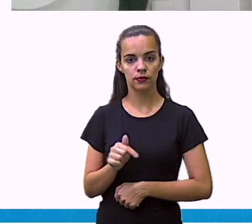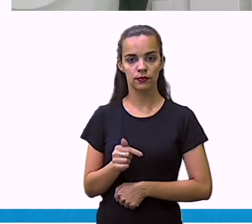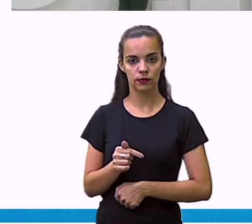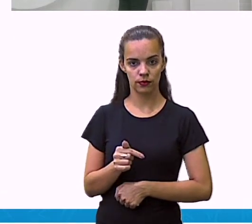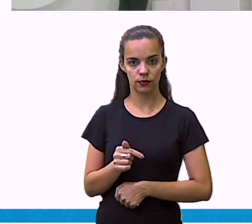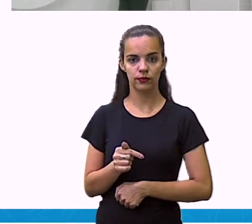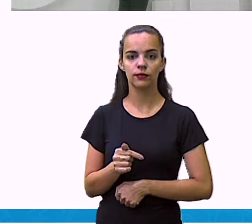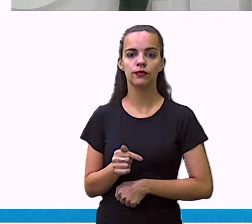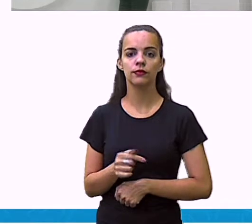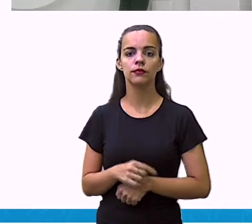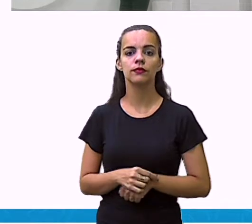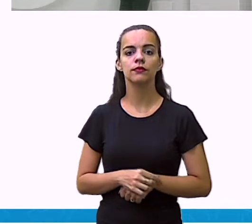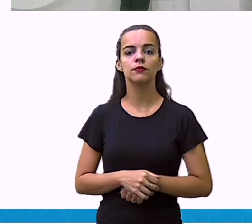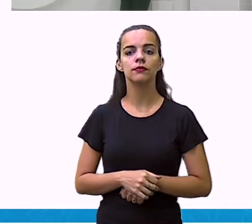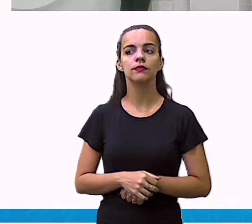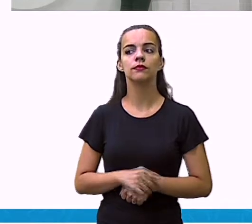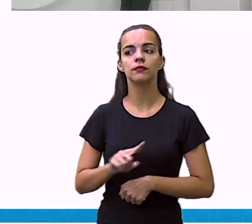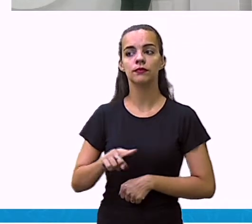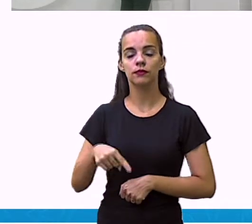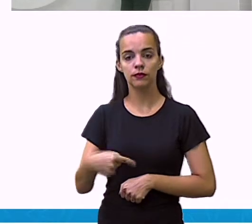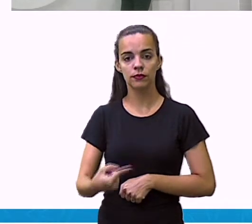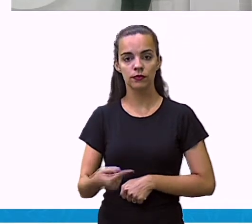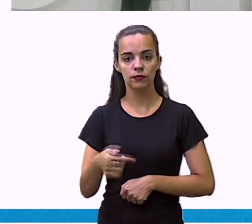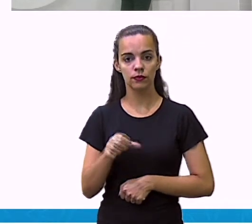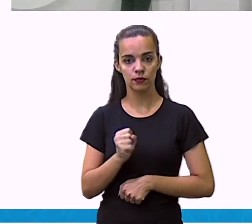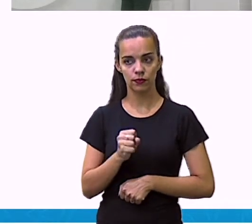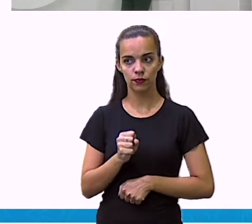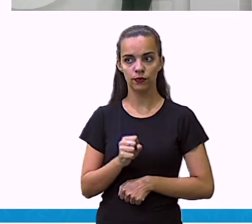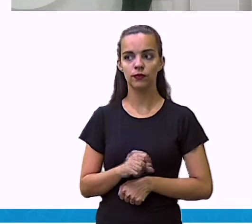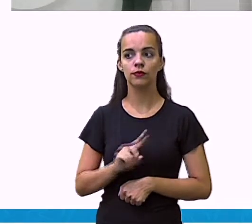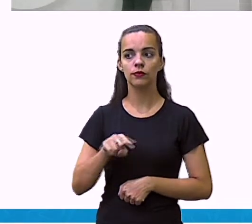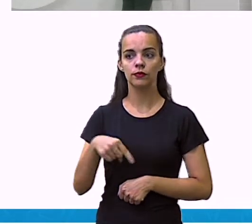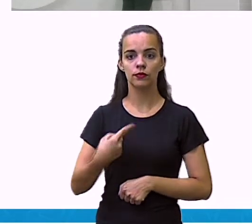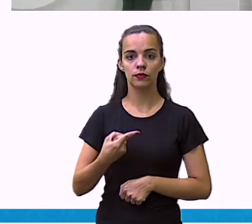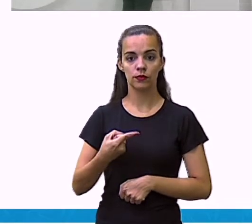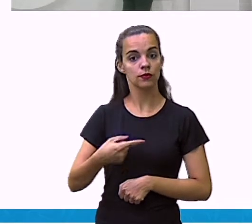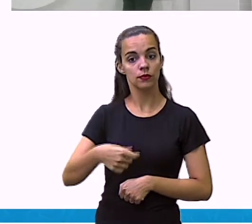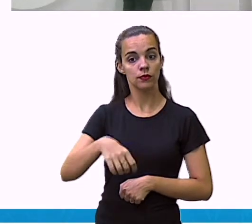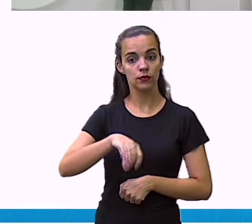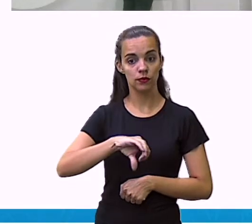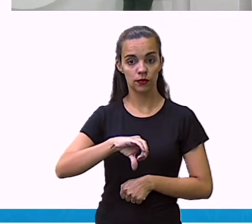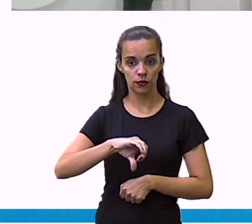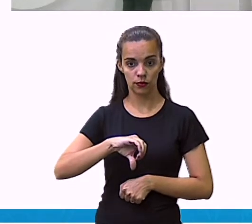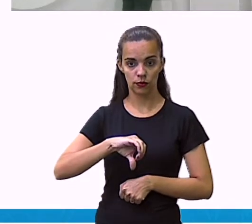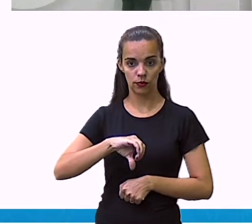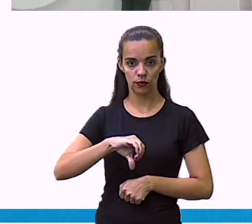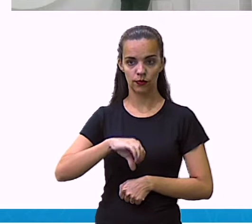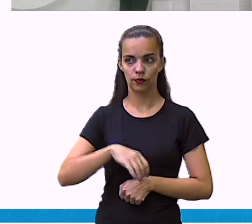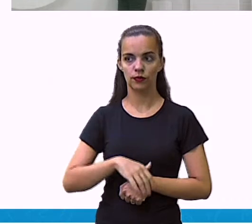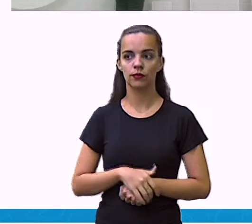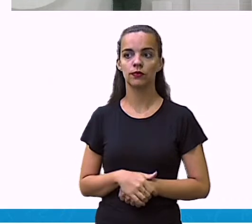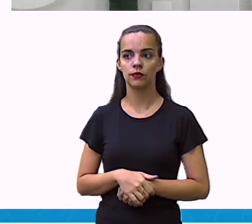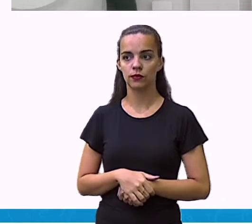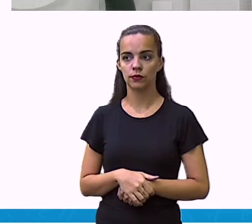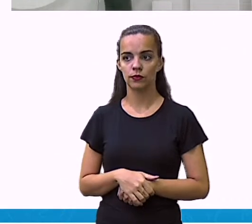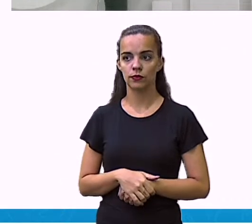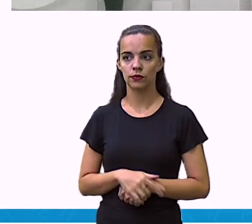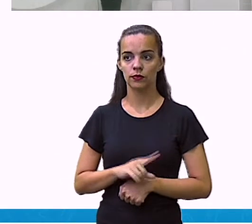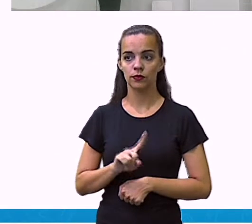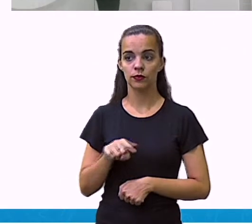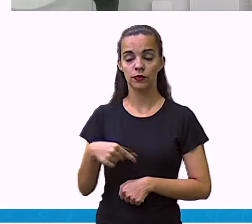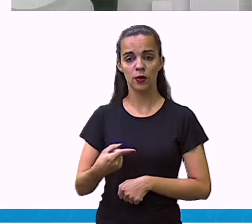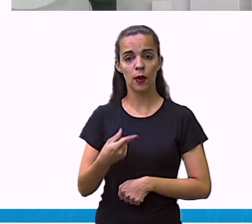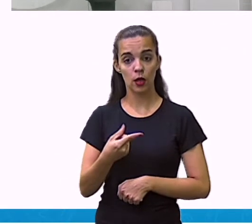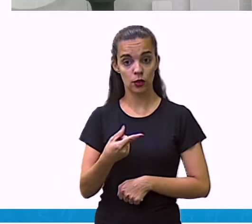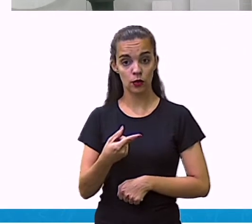6, 7, depois do 7, 8, depois do 8, 9, depois do